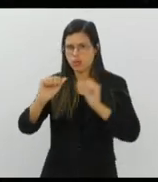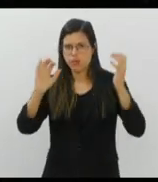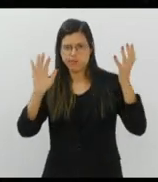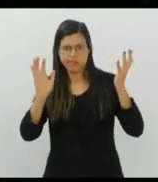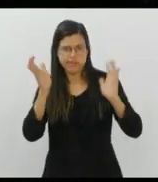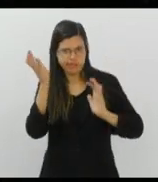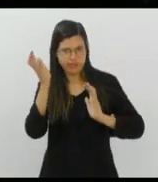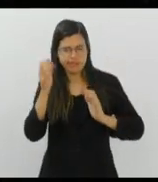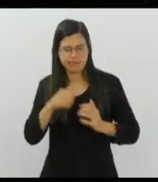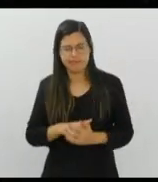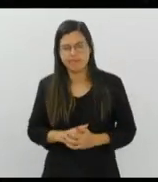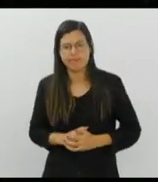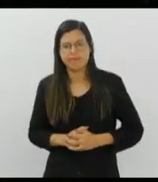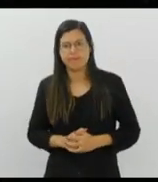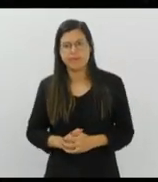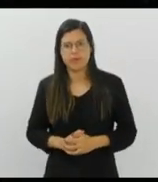climáticas.